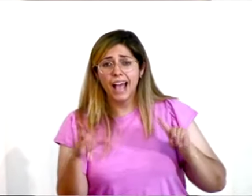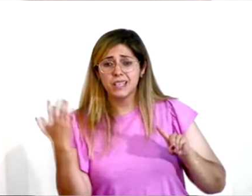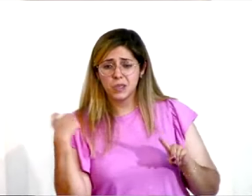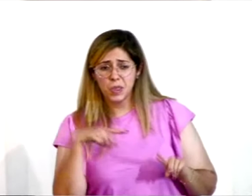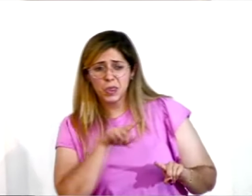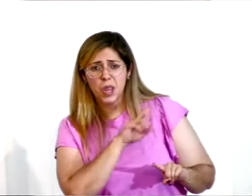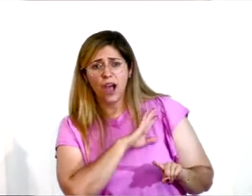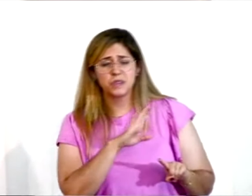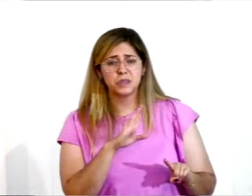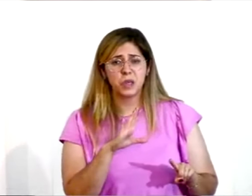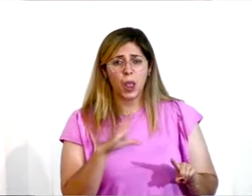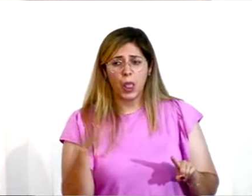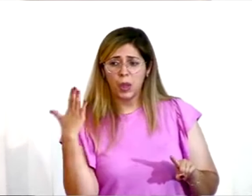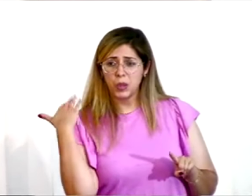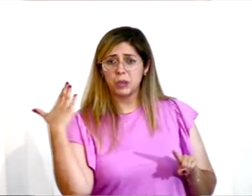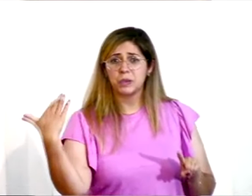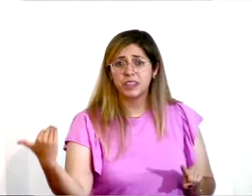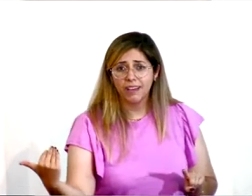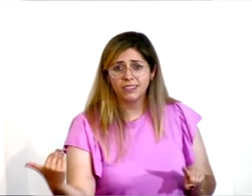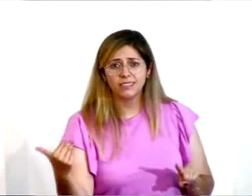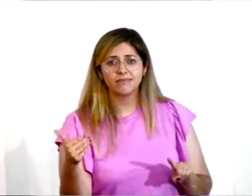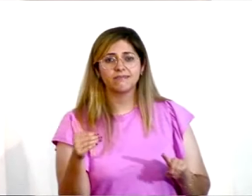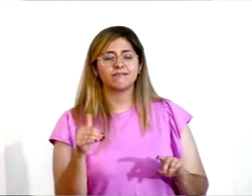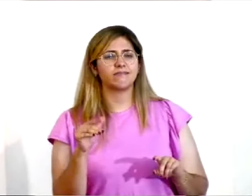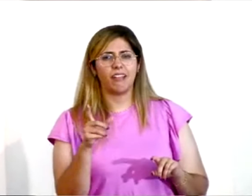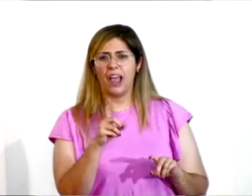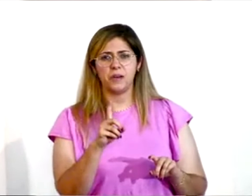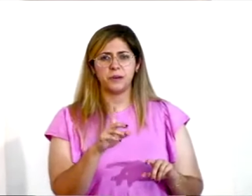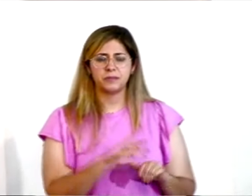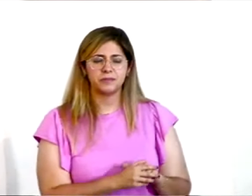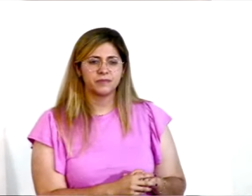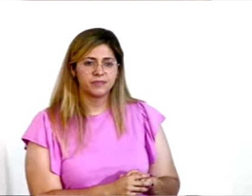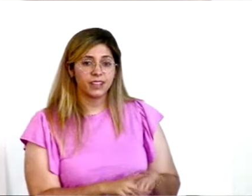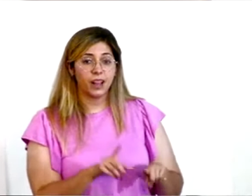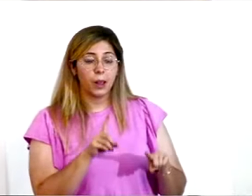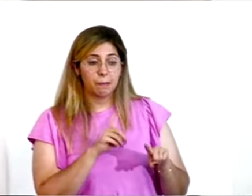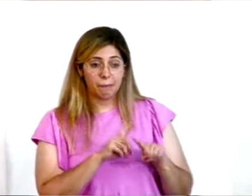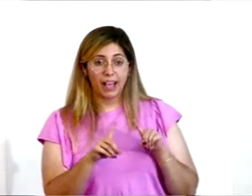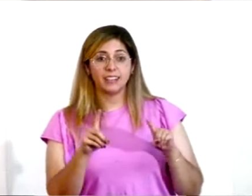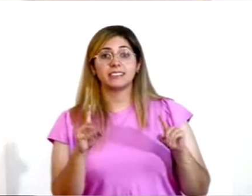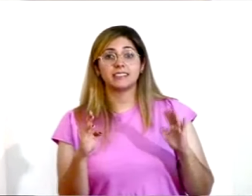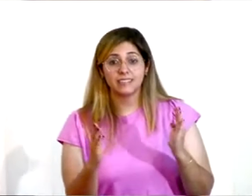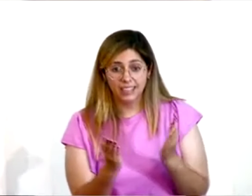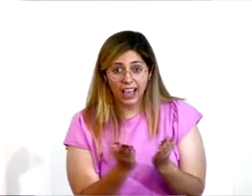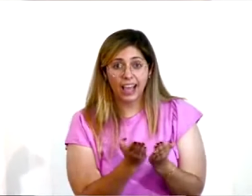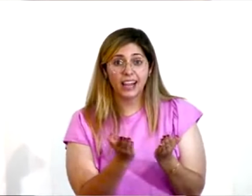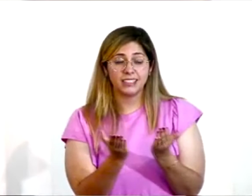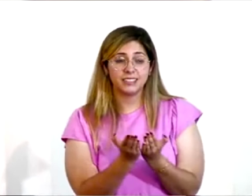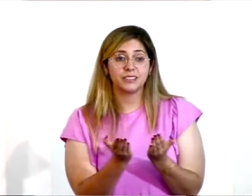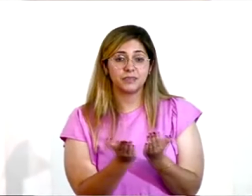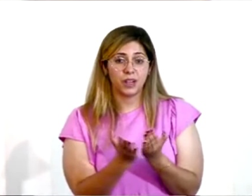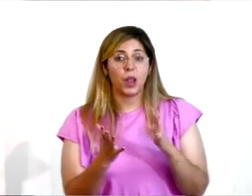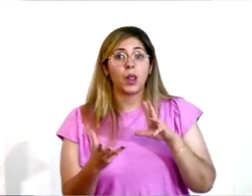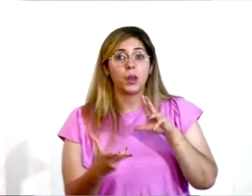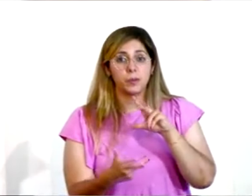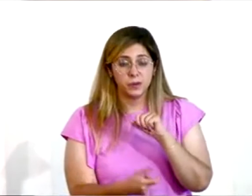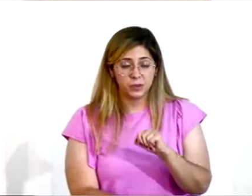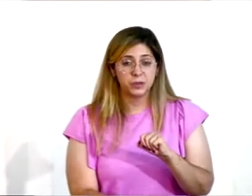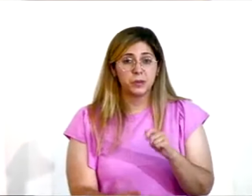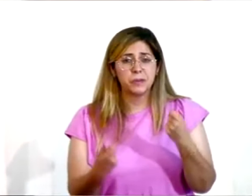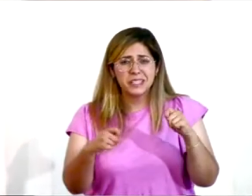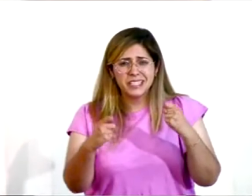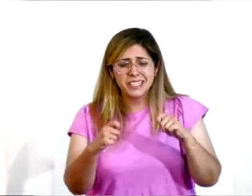não é esse. O nosso reino não é esse. Não existe cristianismo irrelevante no mundo. Só existe